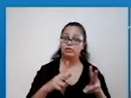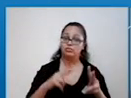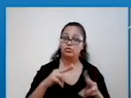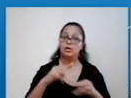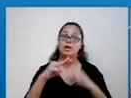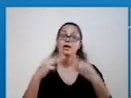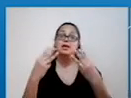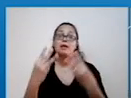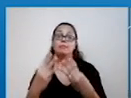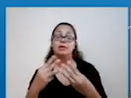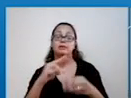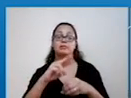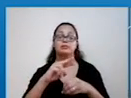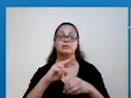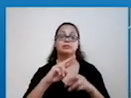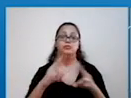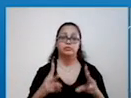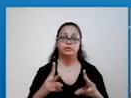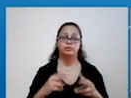massa.